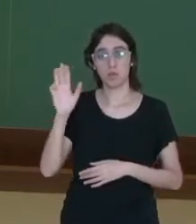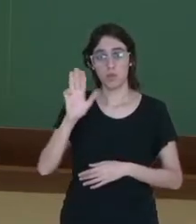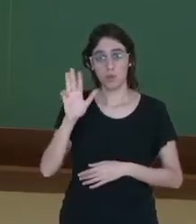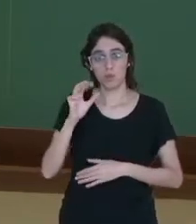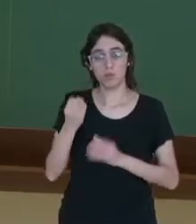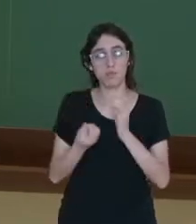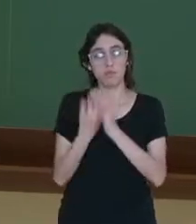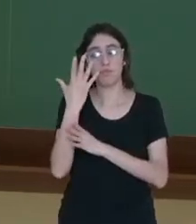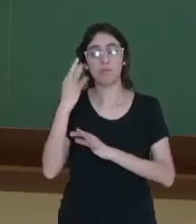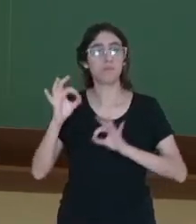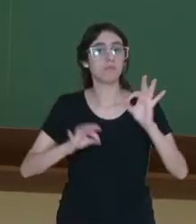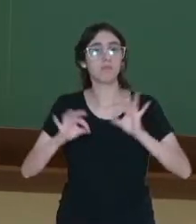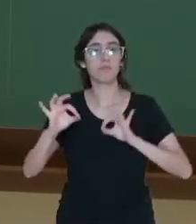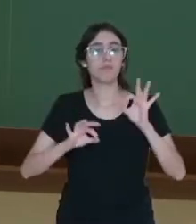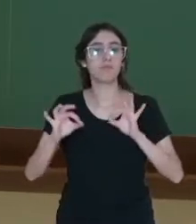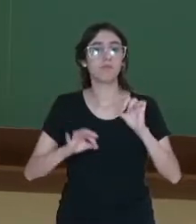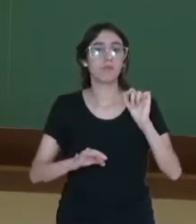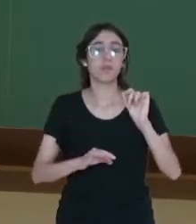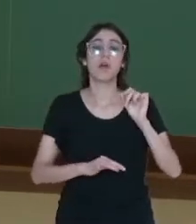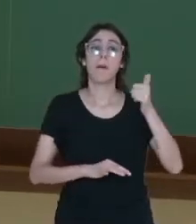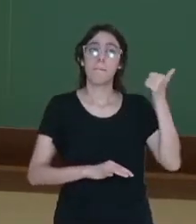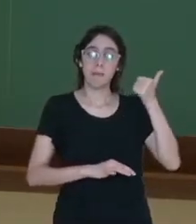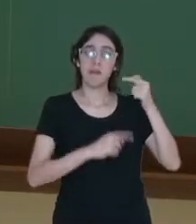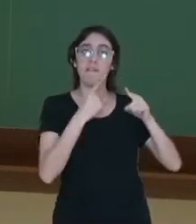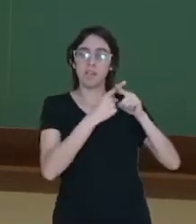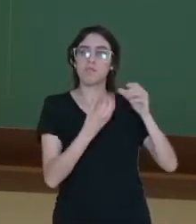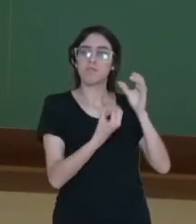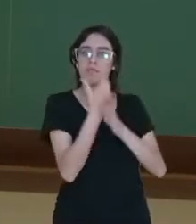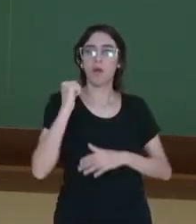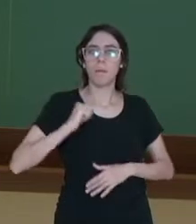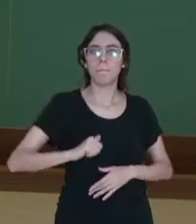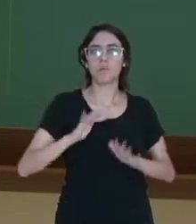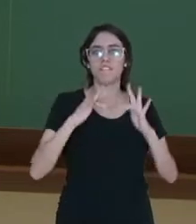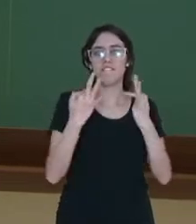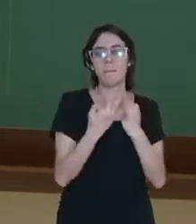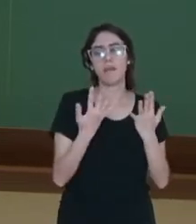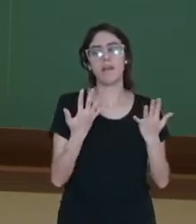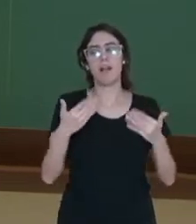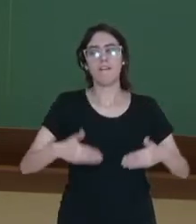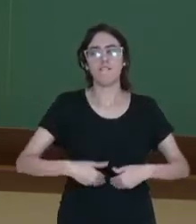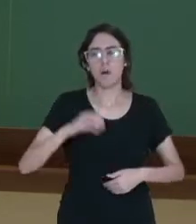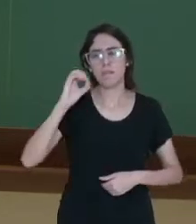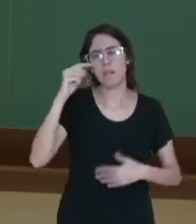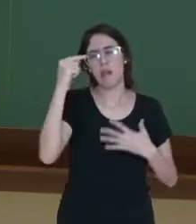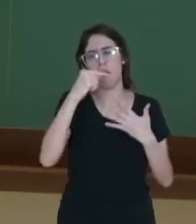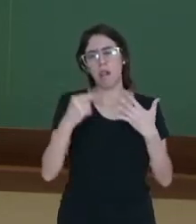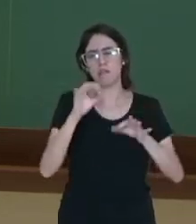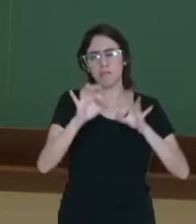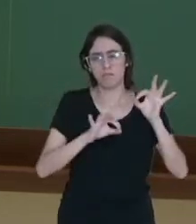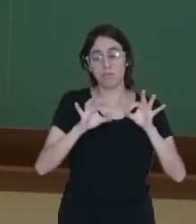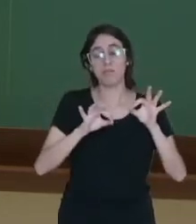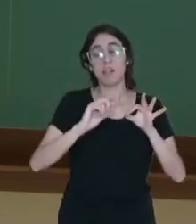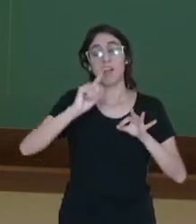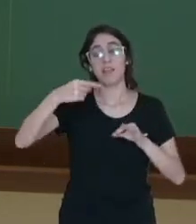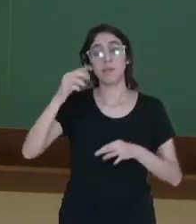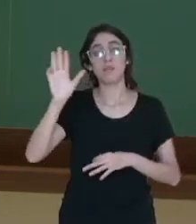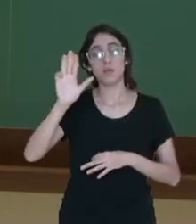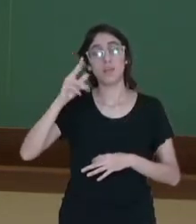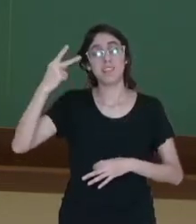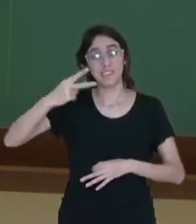já vinham aparecendo desde o primeiro governo, como Bolsa Família, Fome Zero, ProUni, foram ampliados no segundo governo,